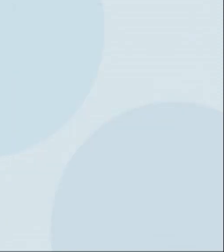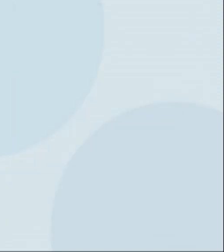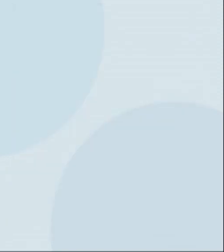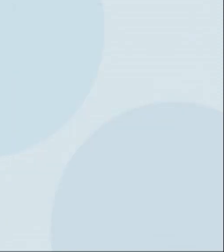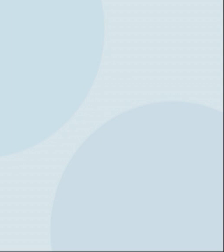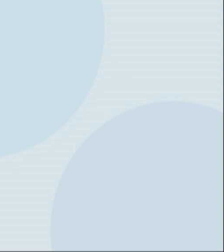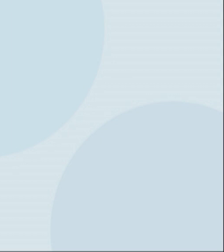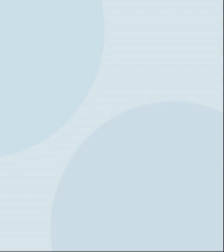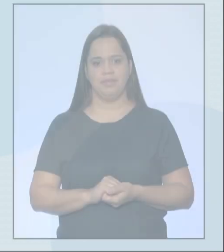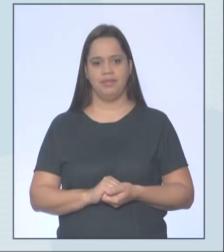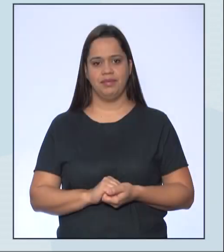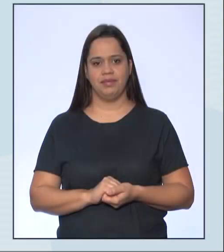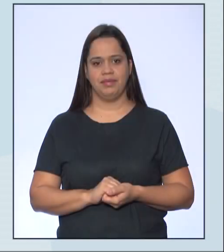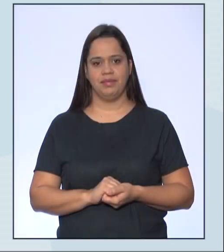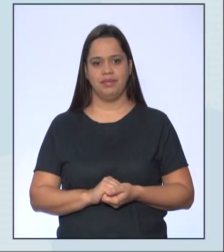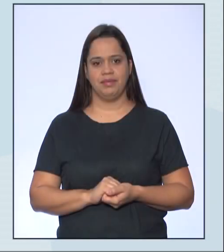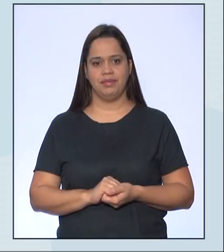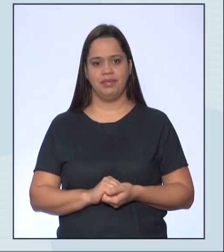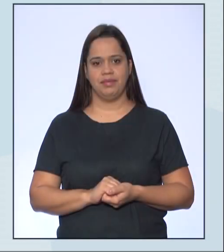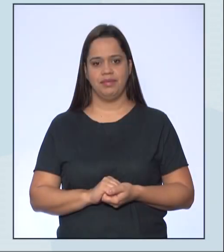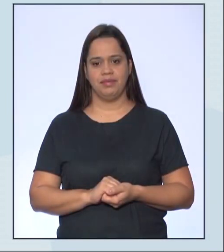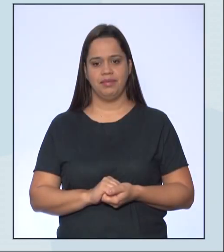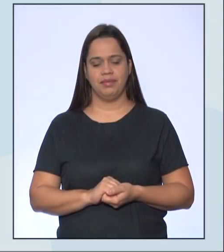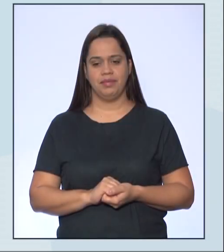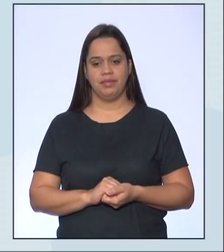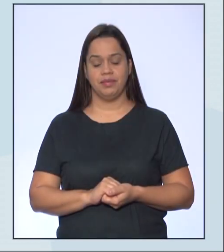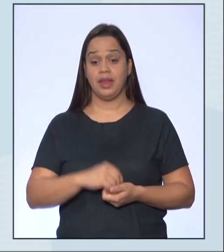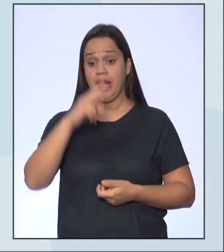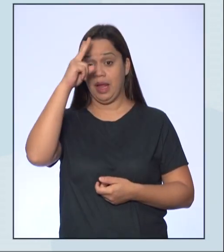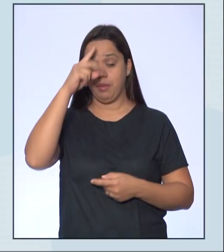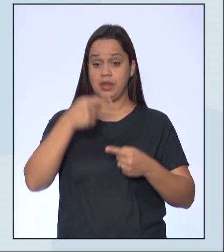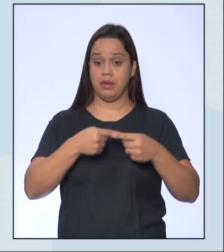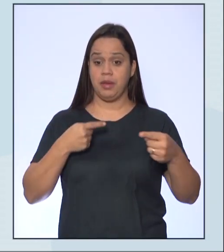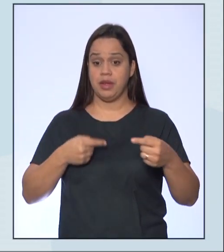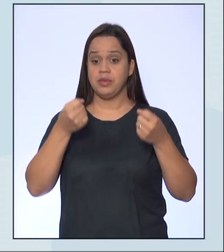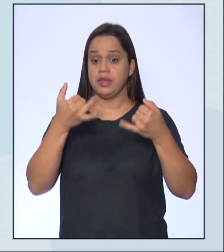Lembrando que a semana passada nós explicamos o que é fábula.